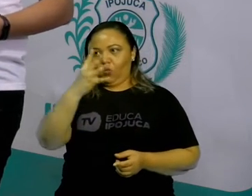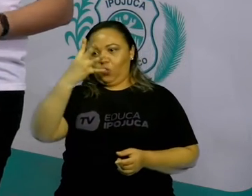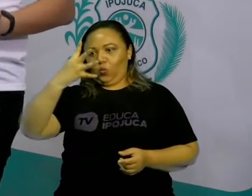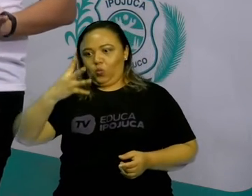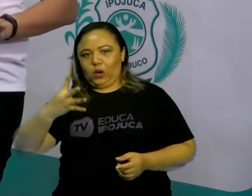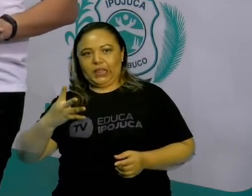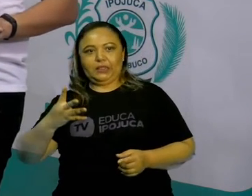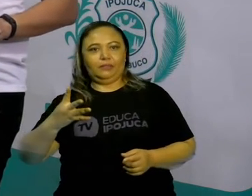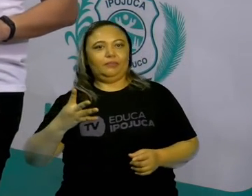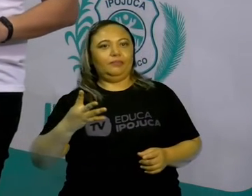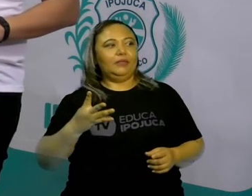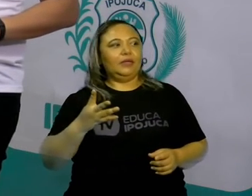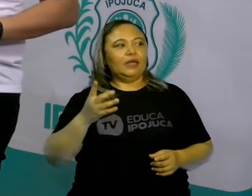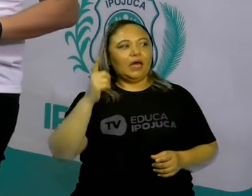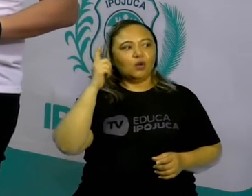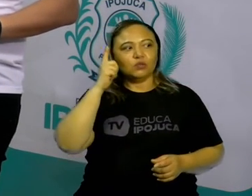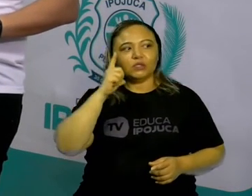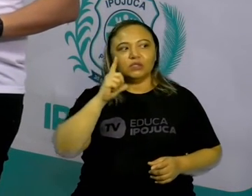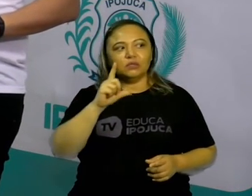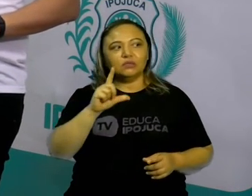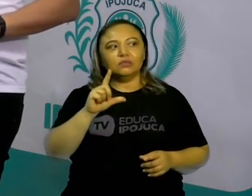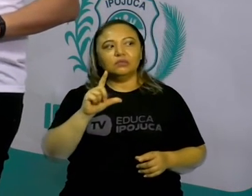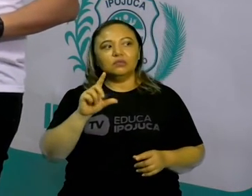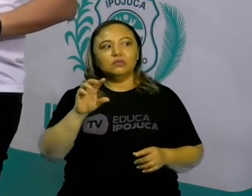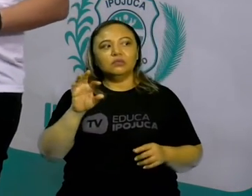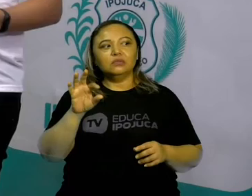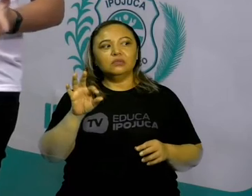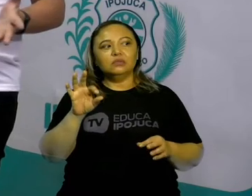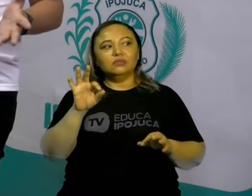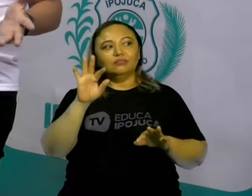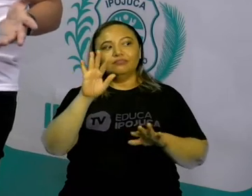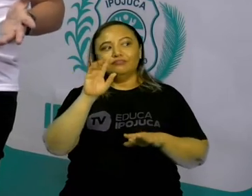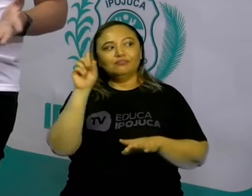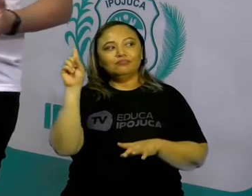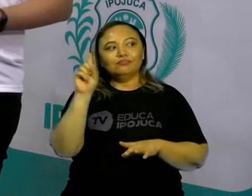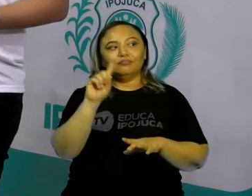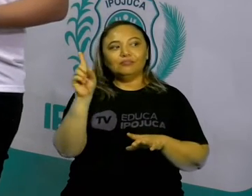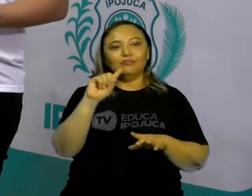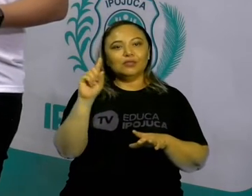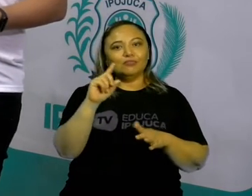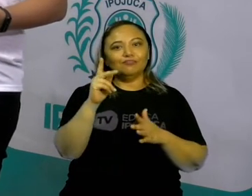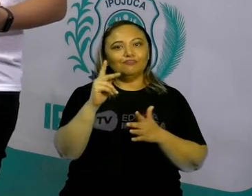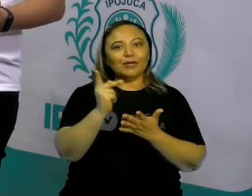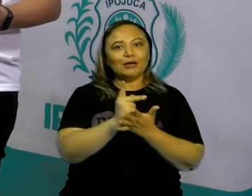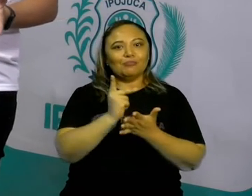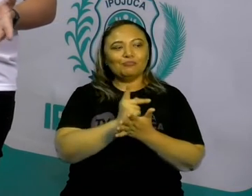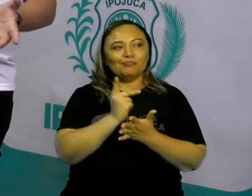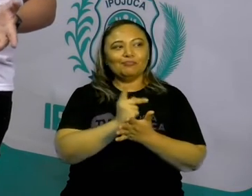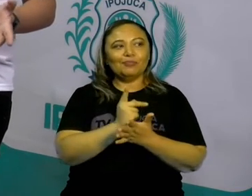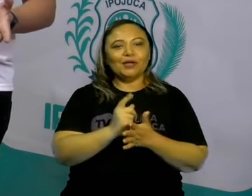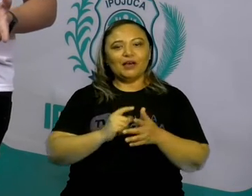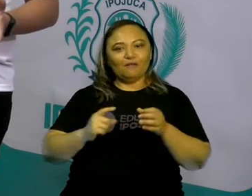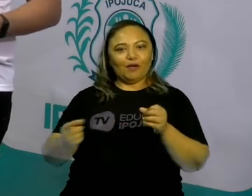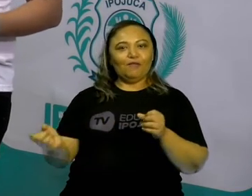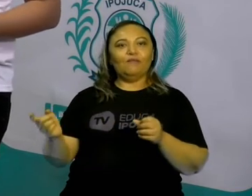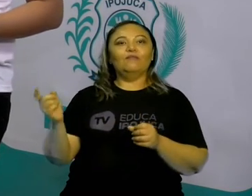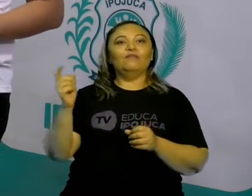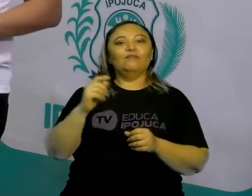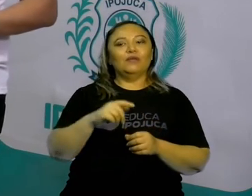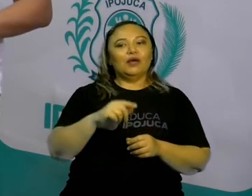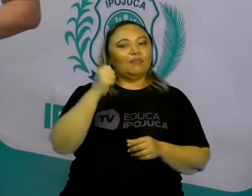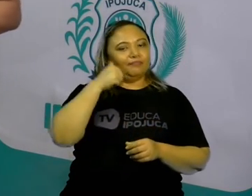aí em Aracajú ele tá conseguiu acertar e não tão Julieta vai ter que voltar